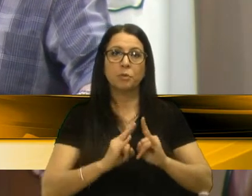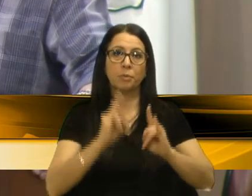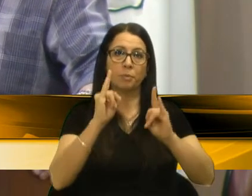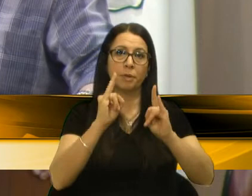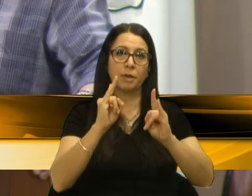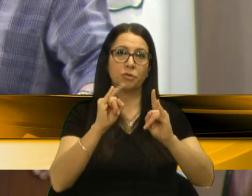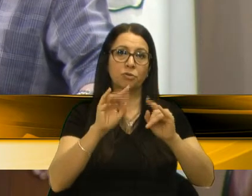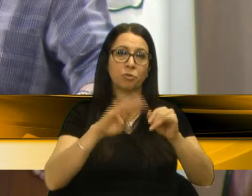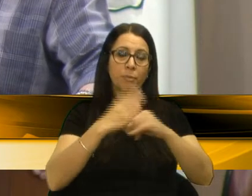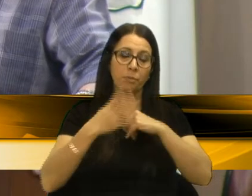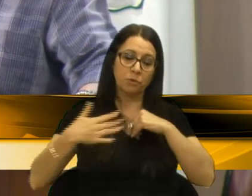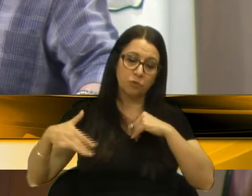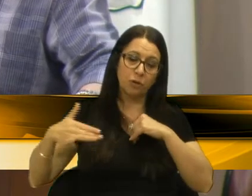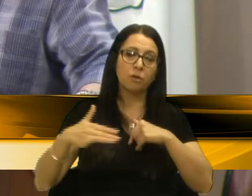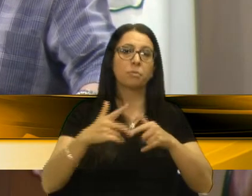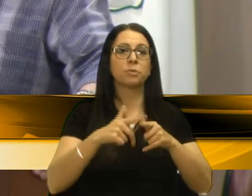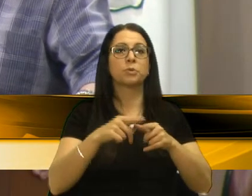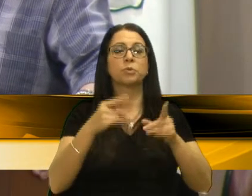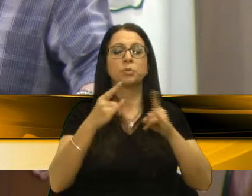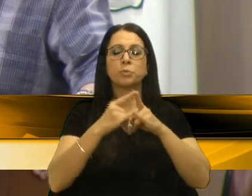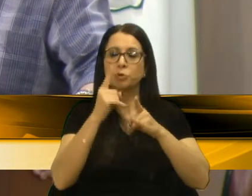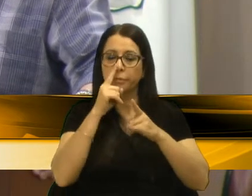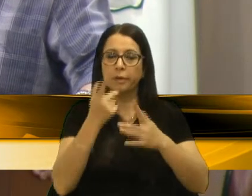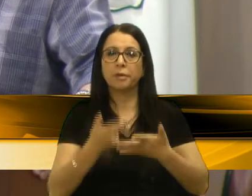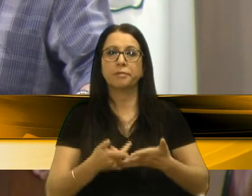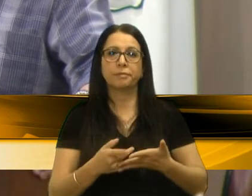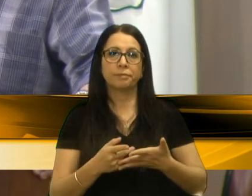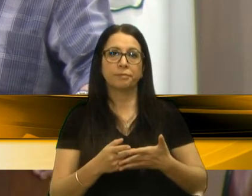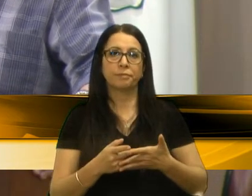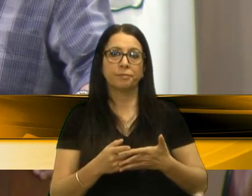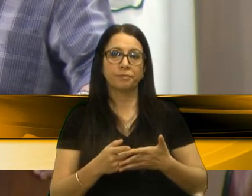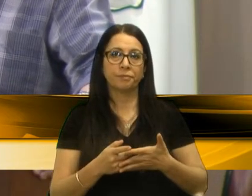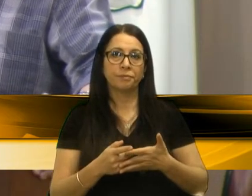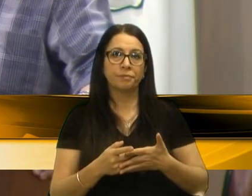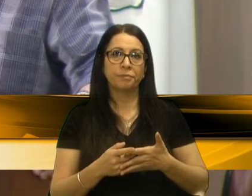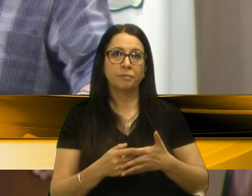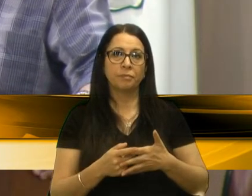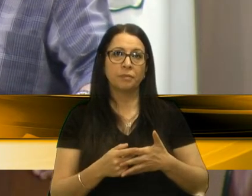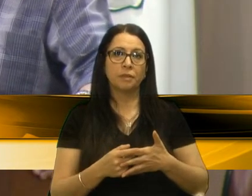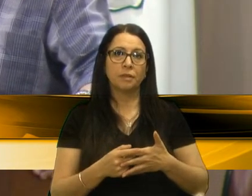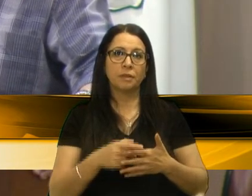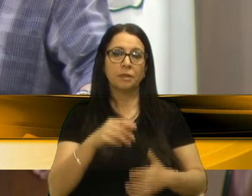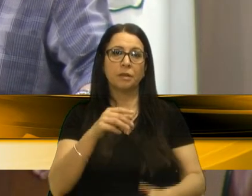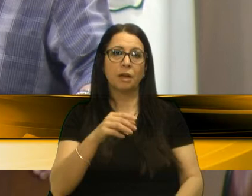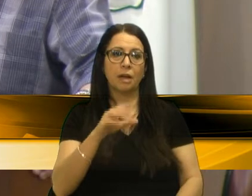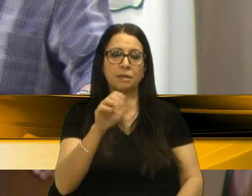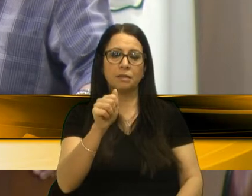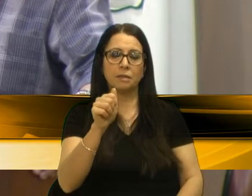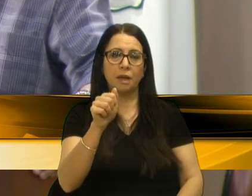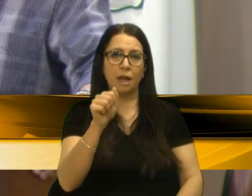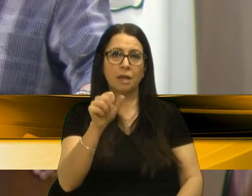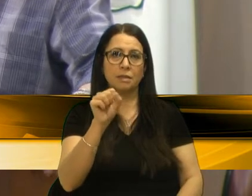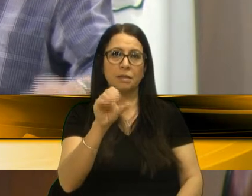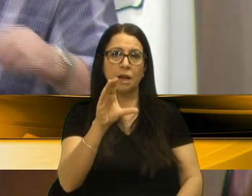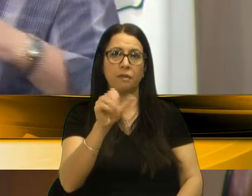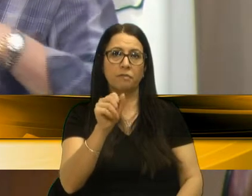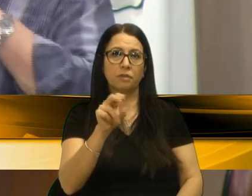Galópolis, com os clubes de mães, com a Ascave, né, pista da Ascave,